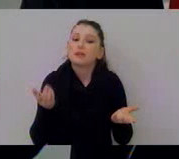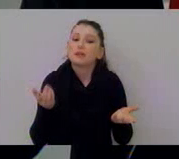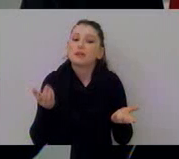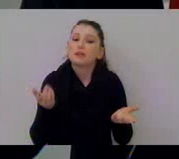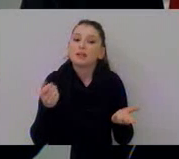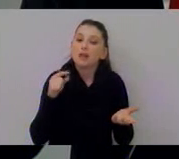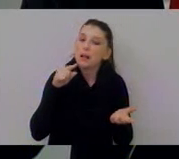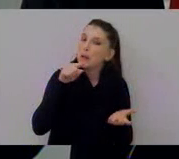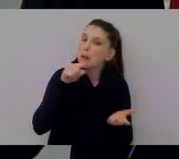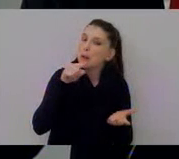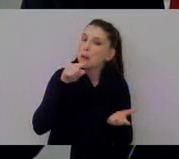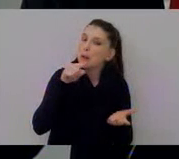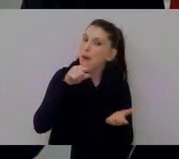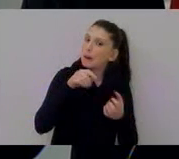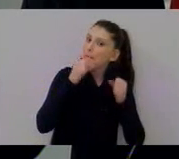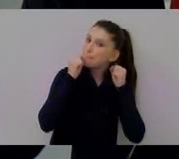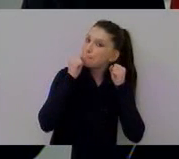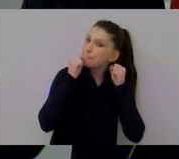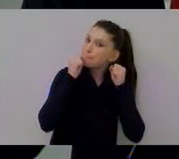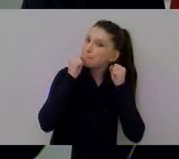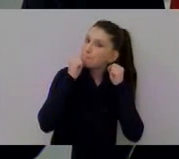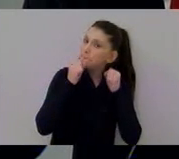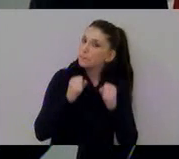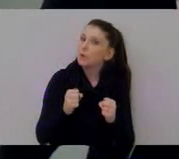para não falar outra palavra,